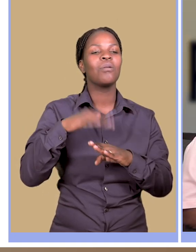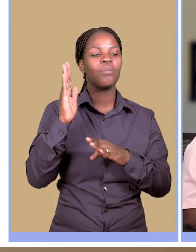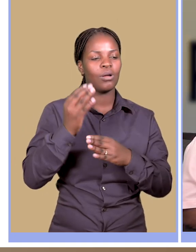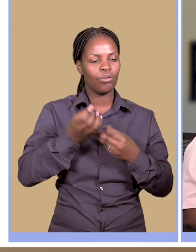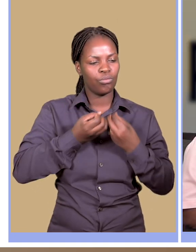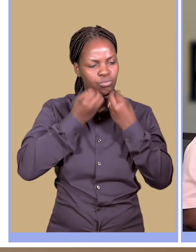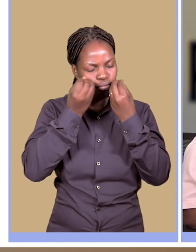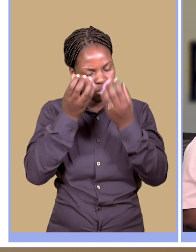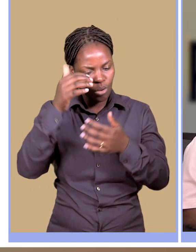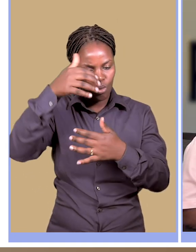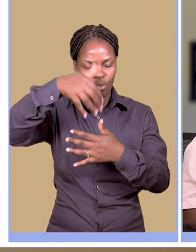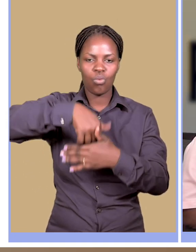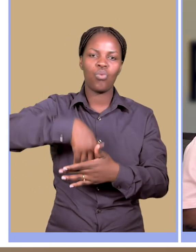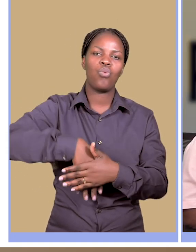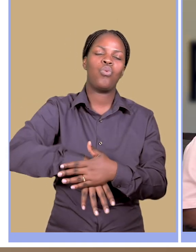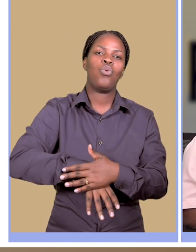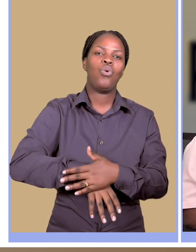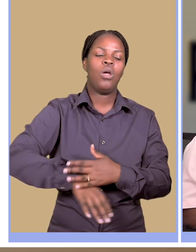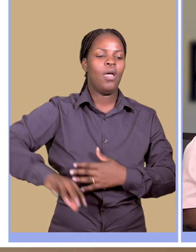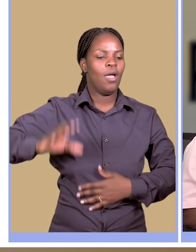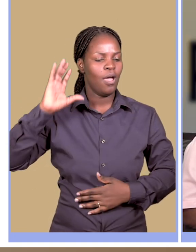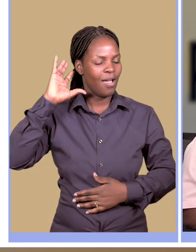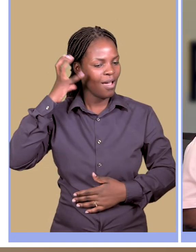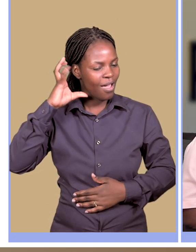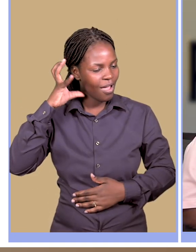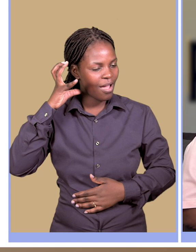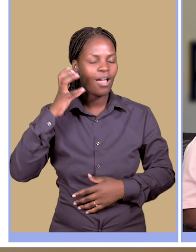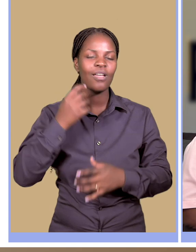que intensifique-se a mensagem nas rádios e